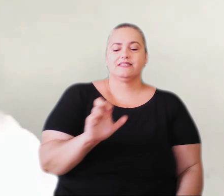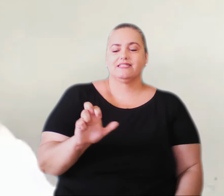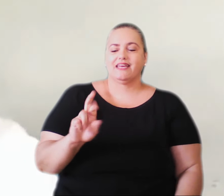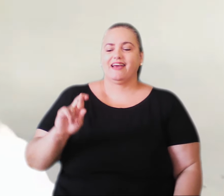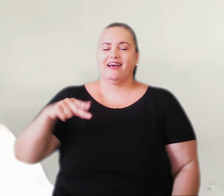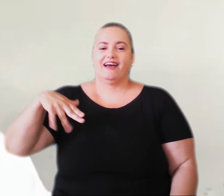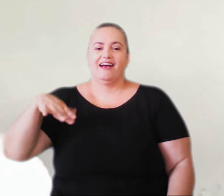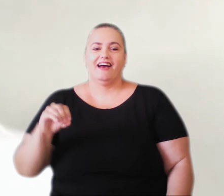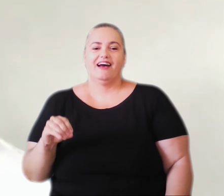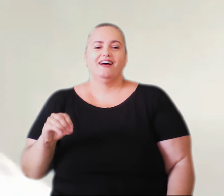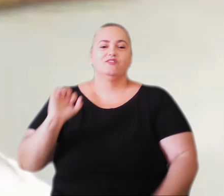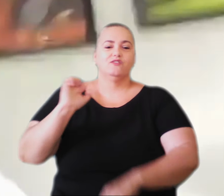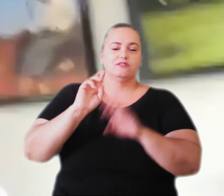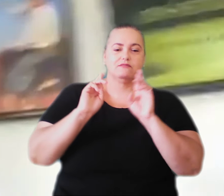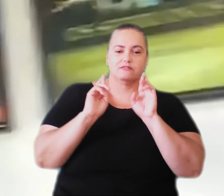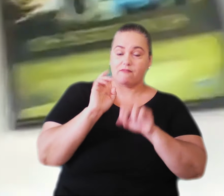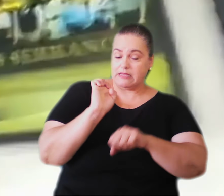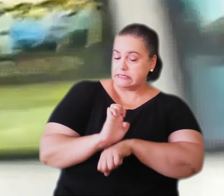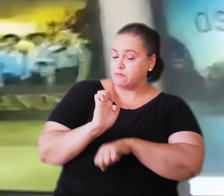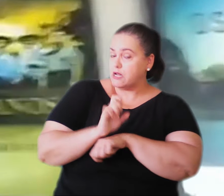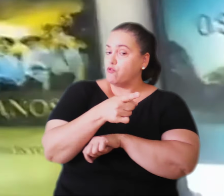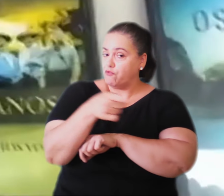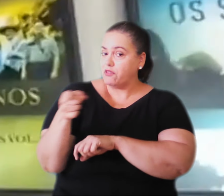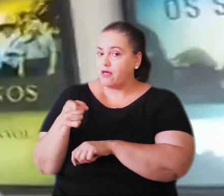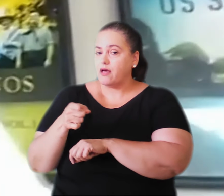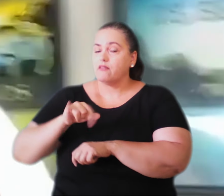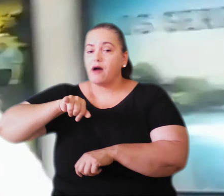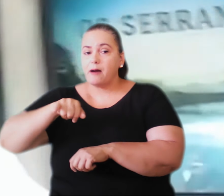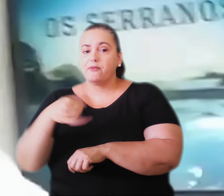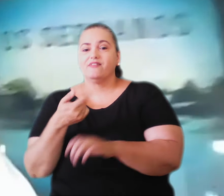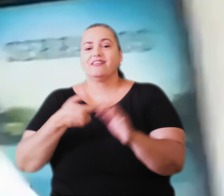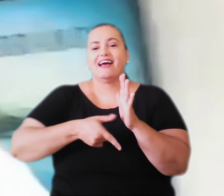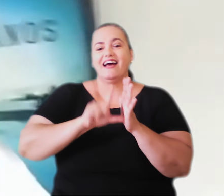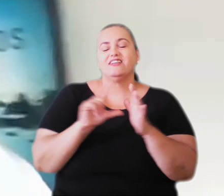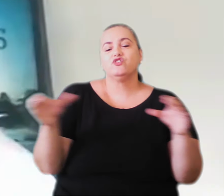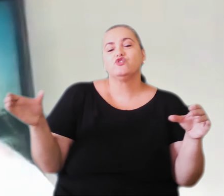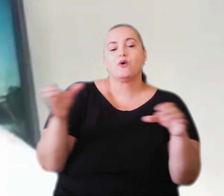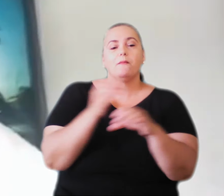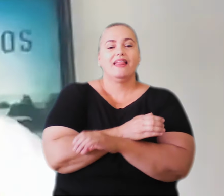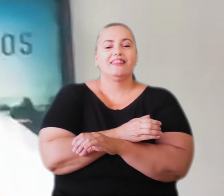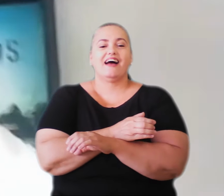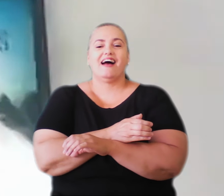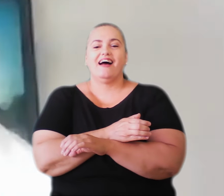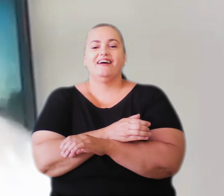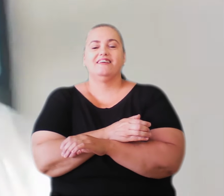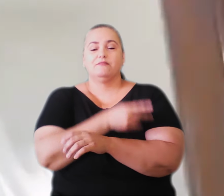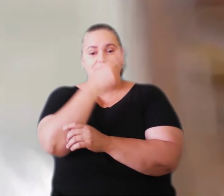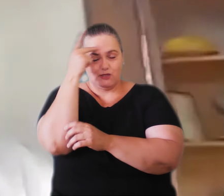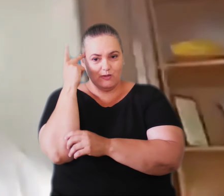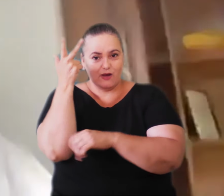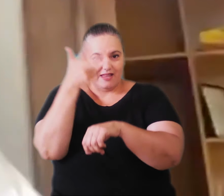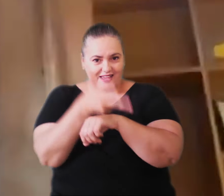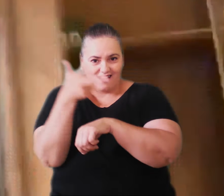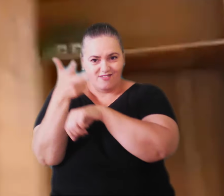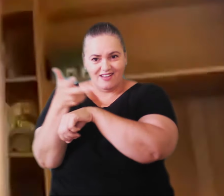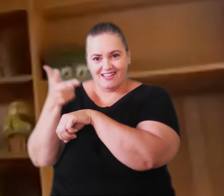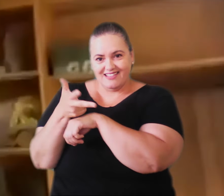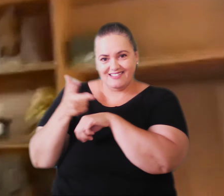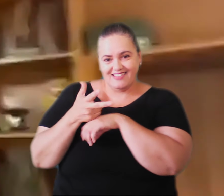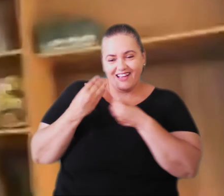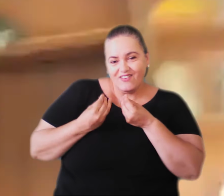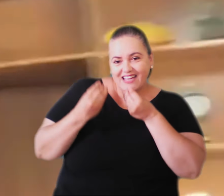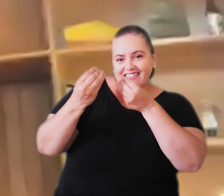o programa Encontro com os Serranos vai estar à espera de vocês. Aí, eu quero só aproveitar, antes de concluir aqui, o pessoal está gravando aqui, então